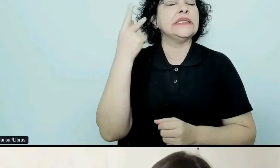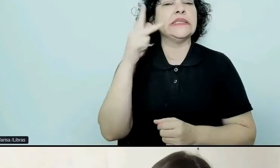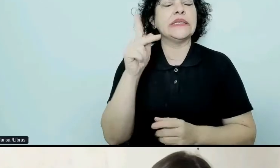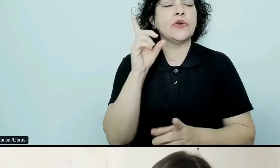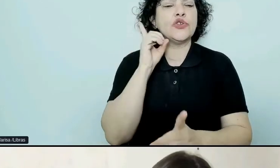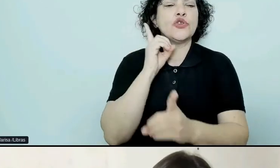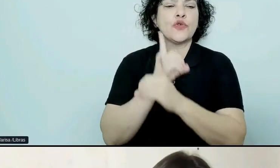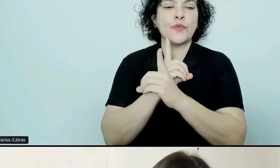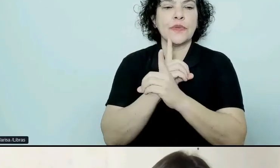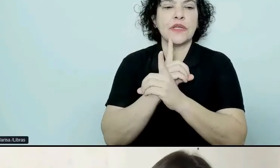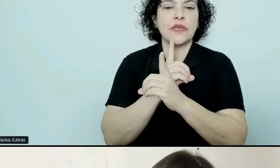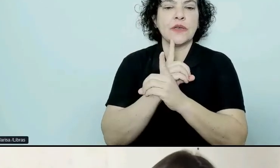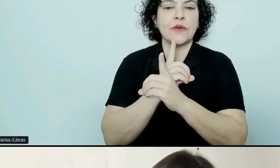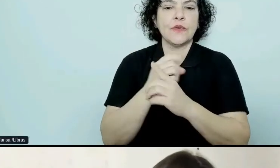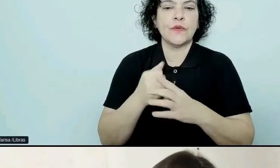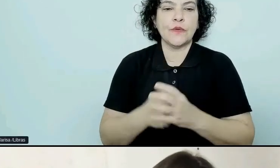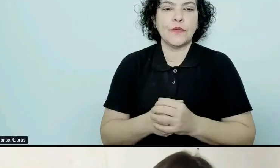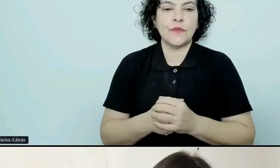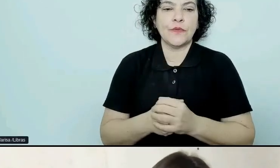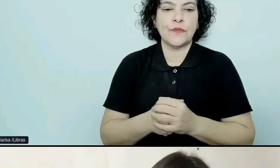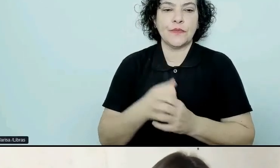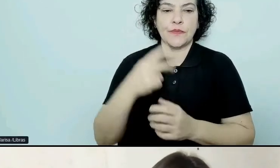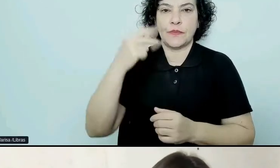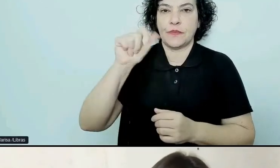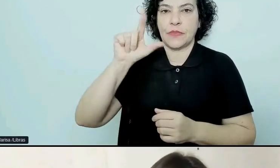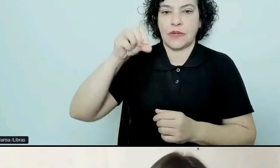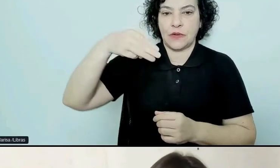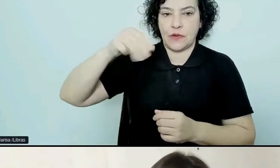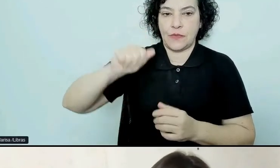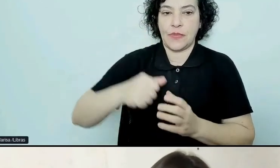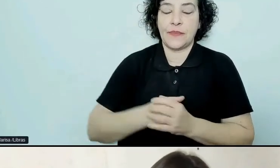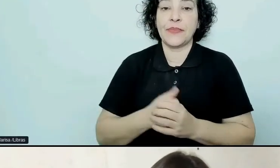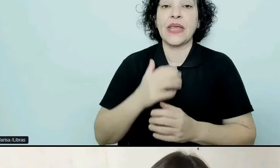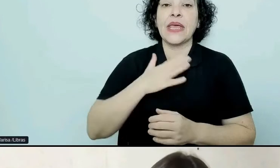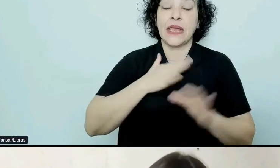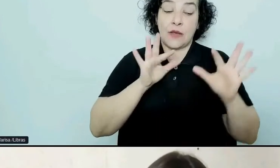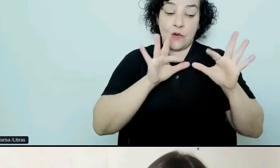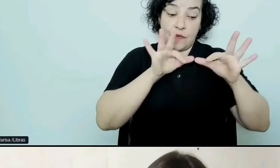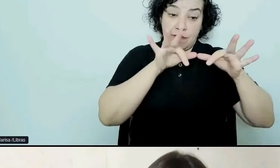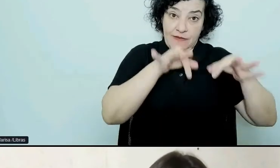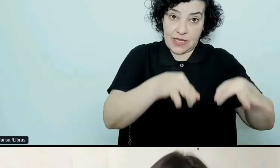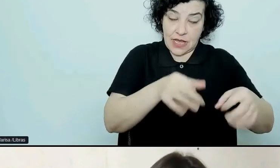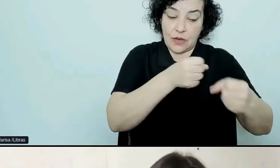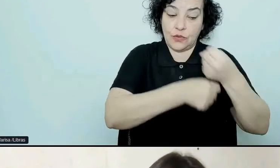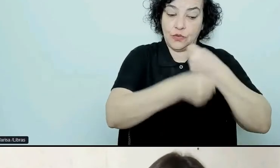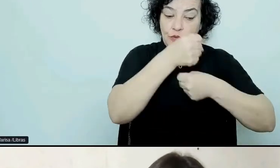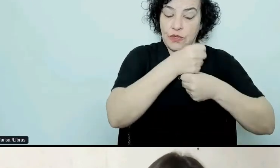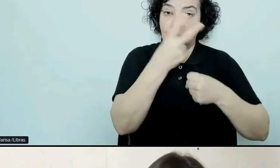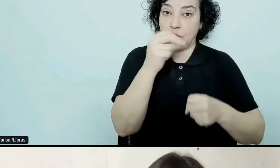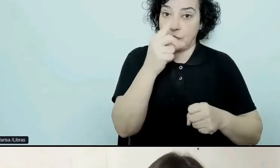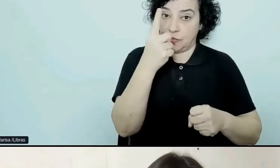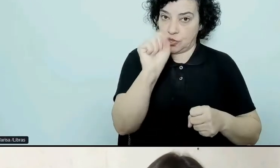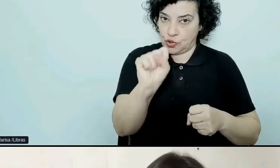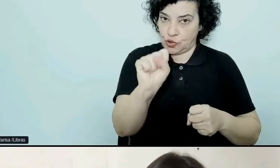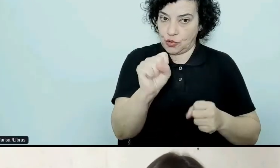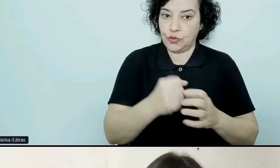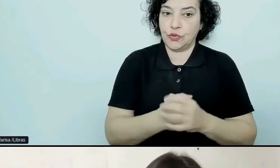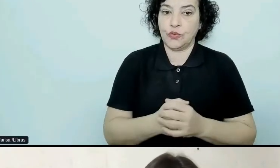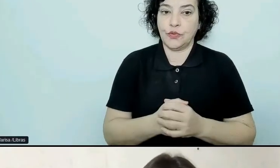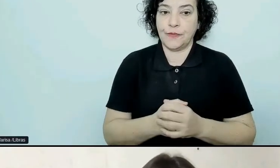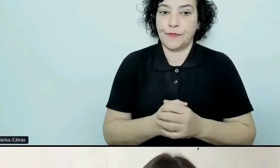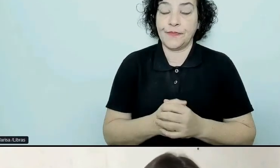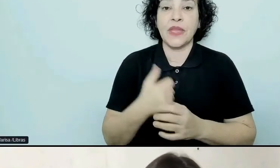Muito legal, mas enquanto a Vanessa entra, então cada um de vocês teve um diagnóstico em épocas diferentes, né? Então,